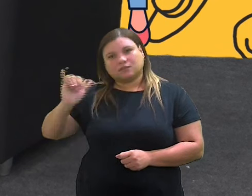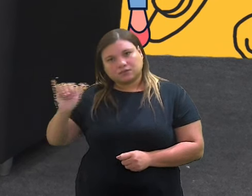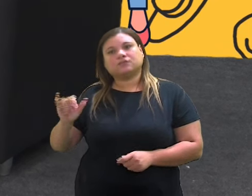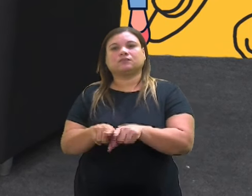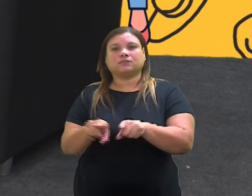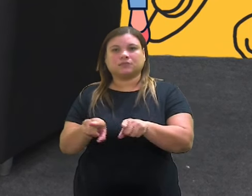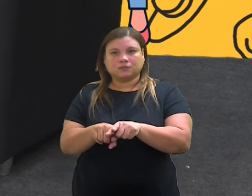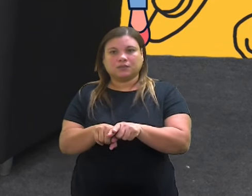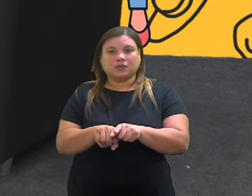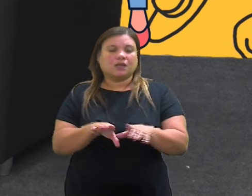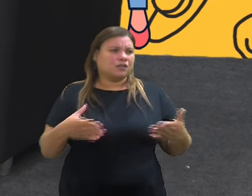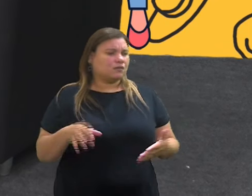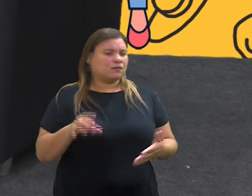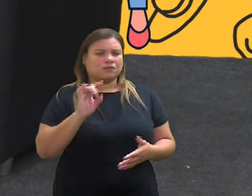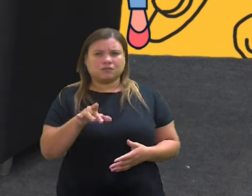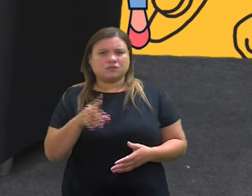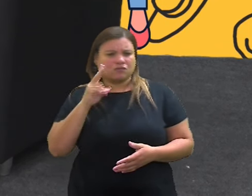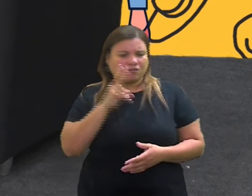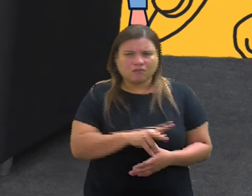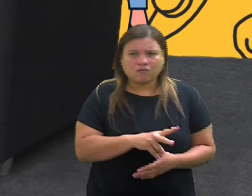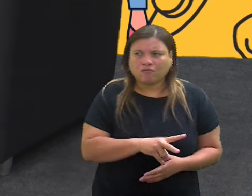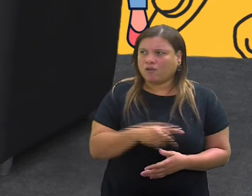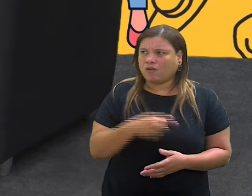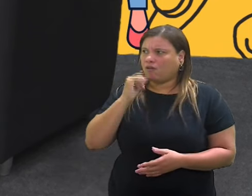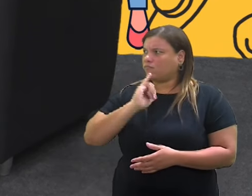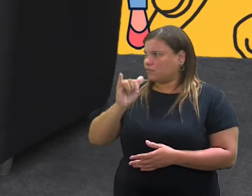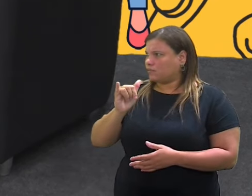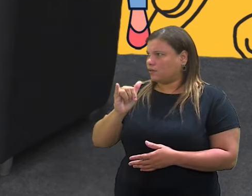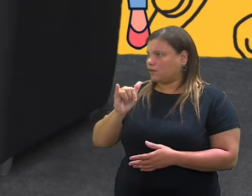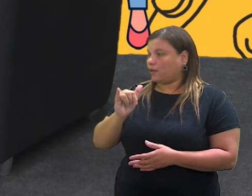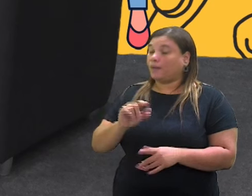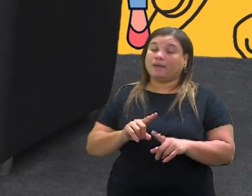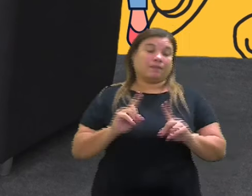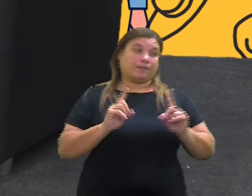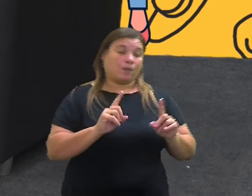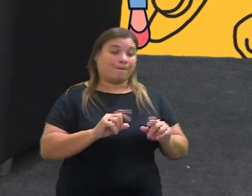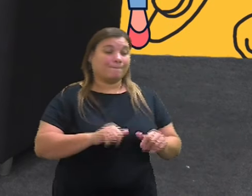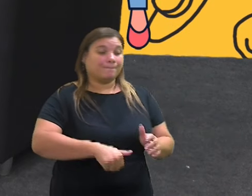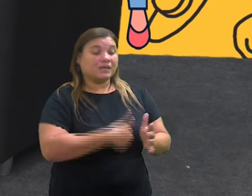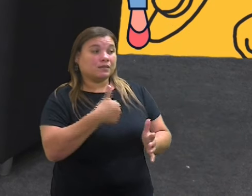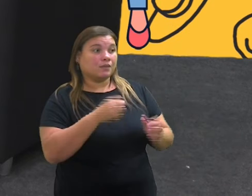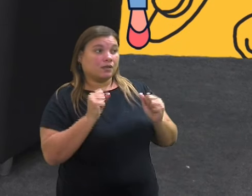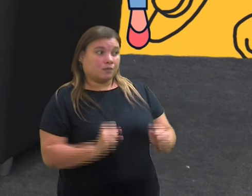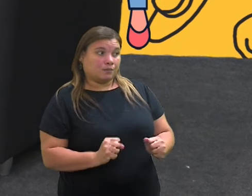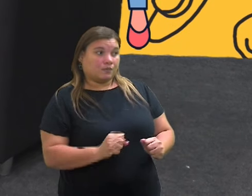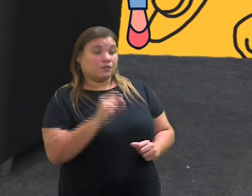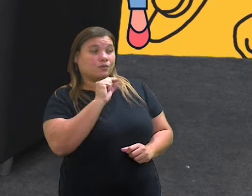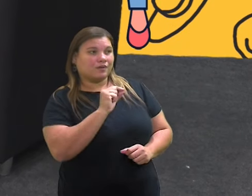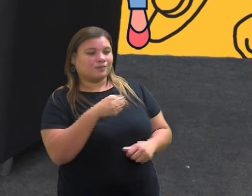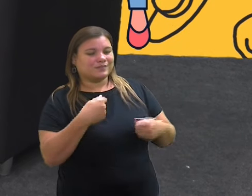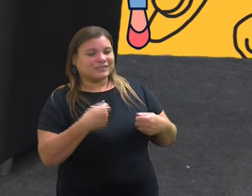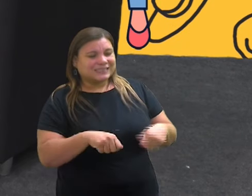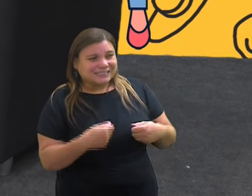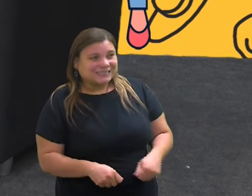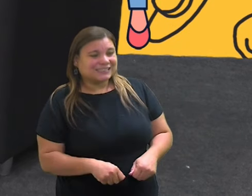maltratado por alguma pessoa, é só eu ligar pra esse número? A primeira coisa é tentar fazer um vídeo, porque às vezes não consegue se provar que a pessoa praticou os